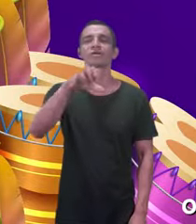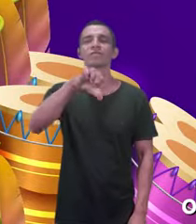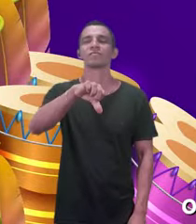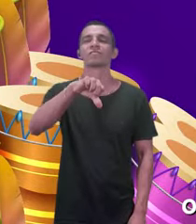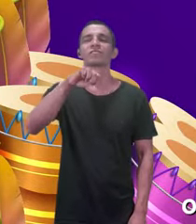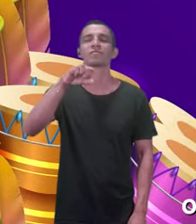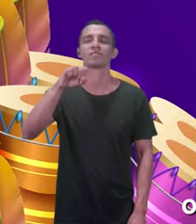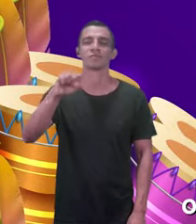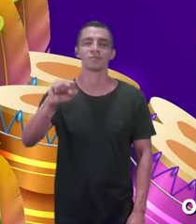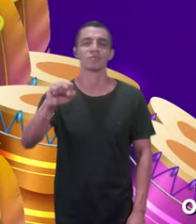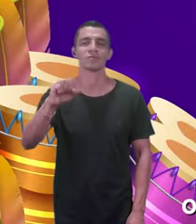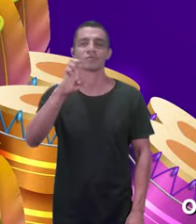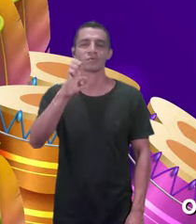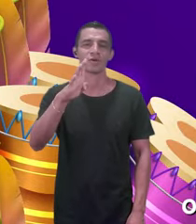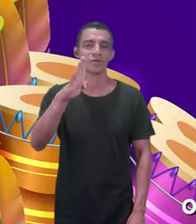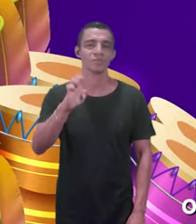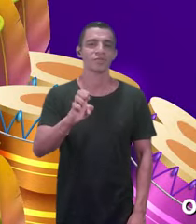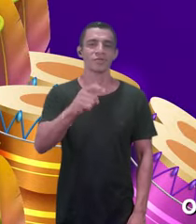da Mônica Baby,